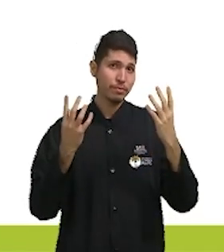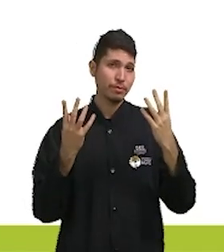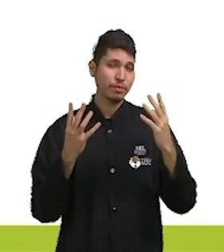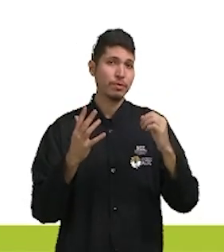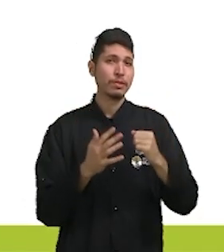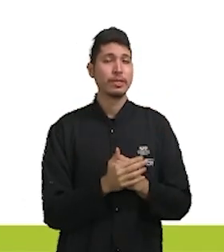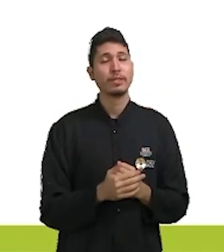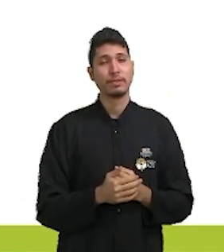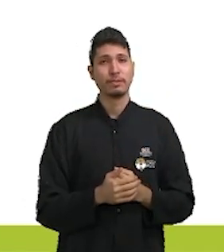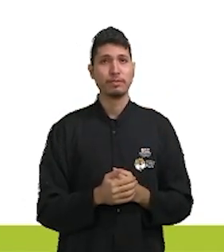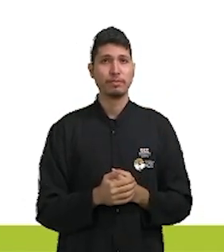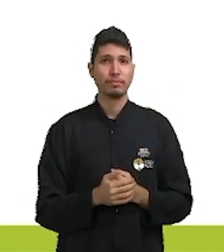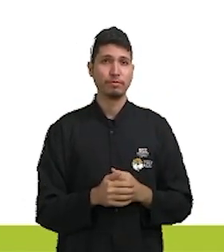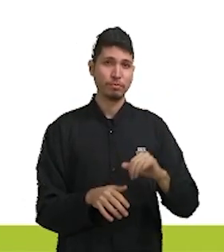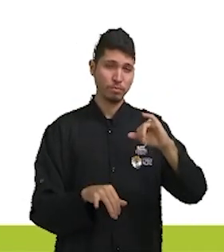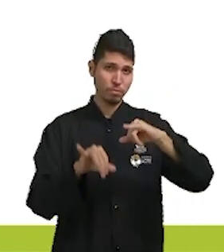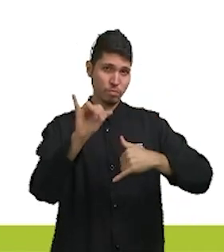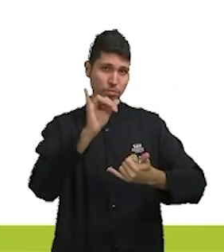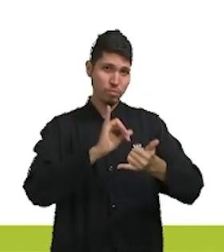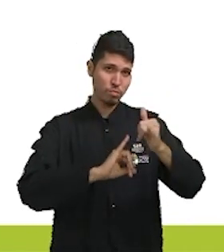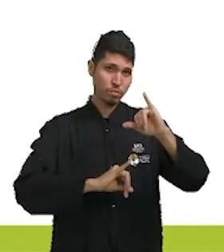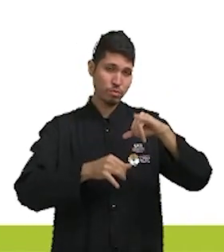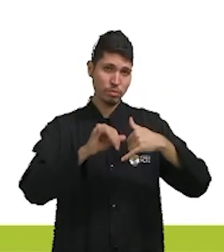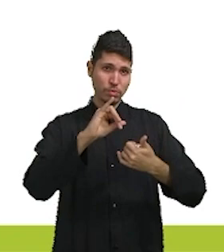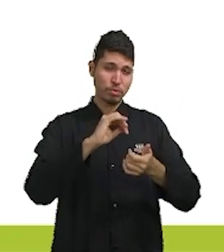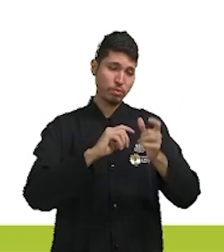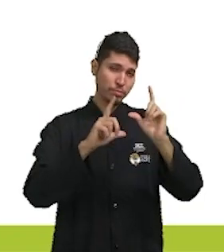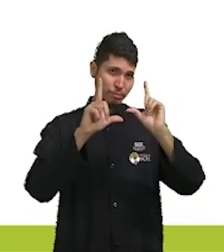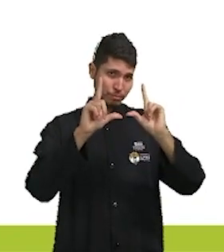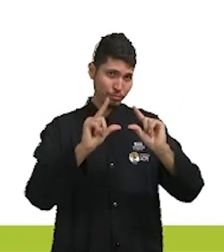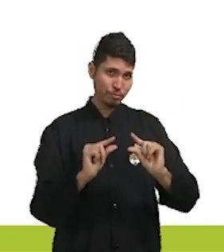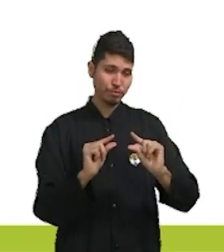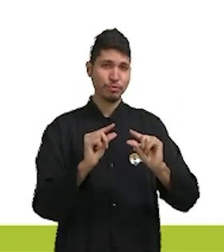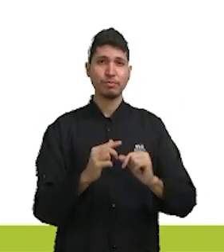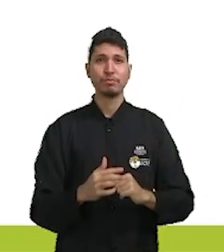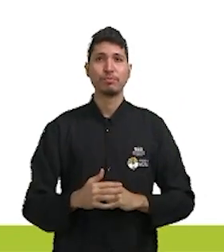reação química uma redução.